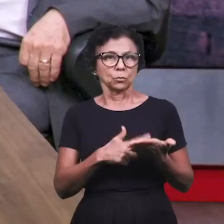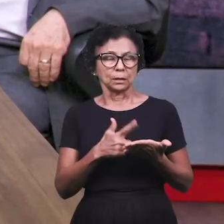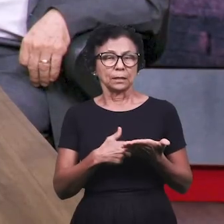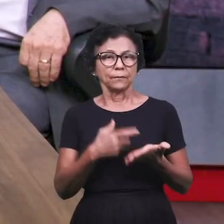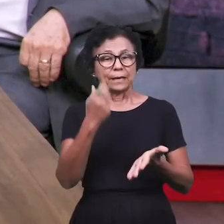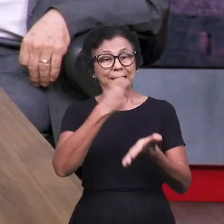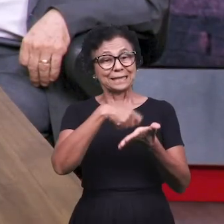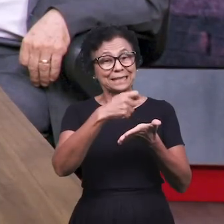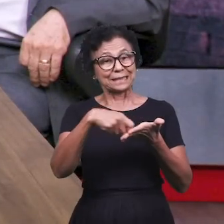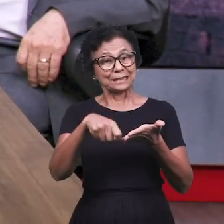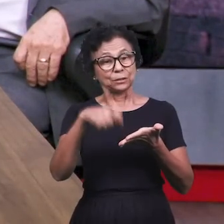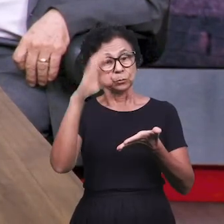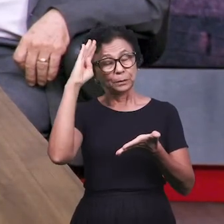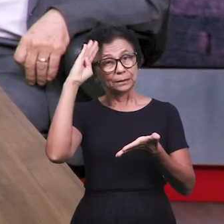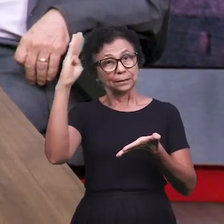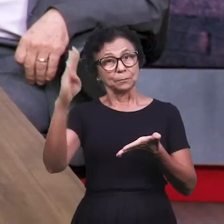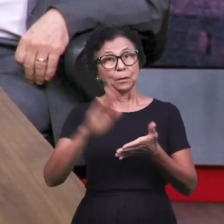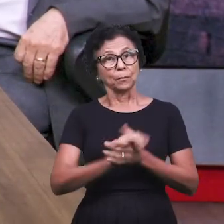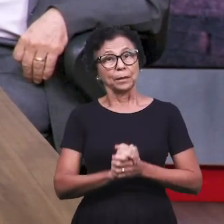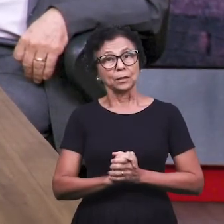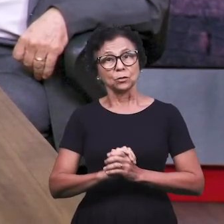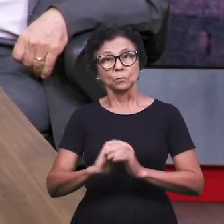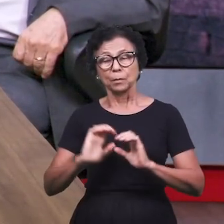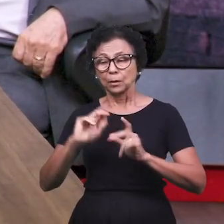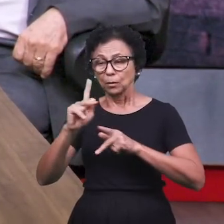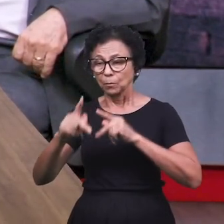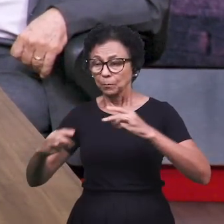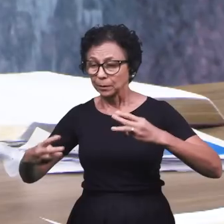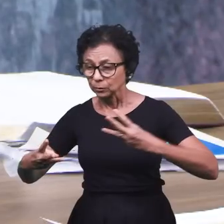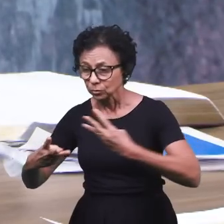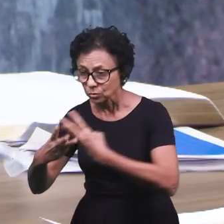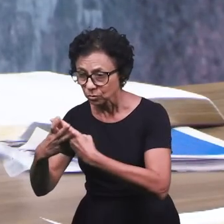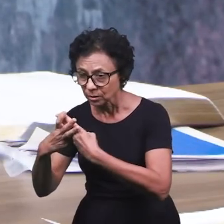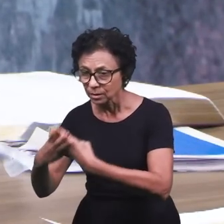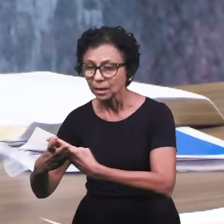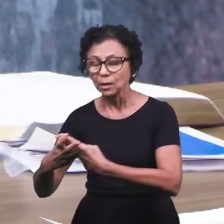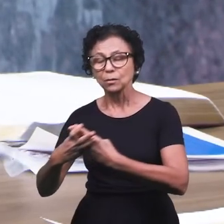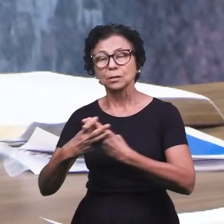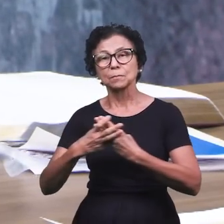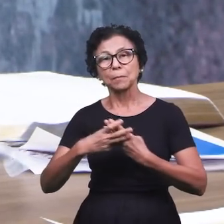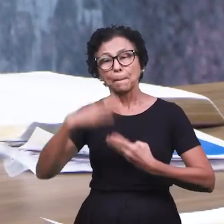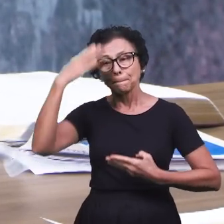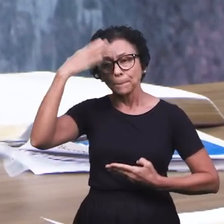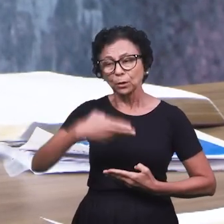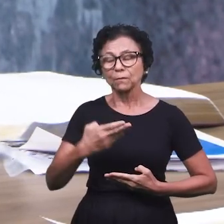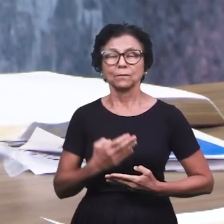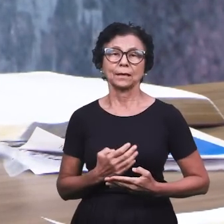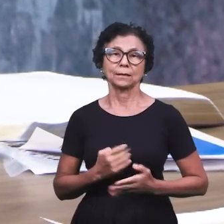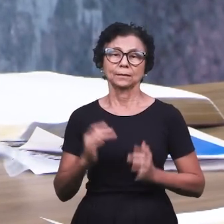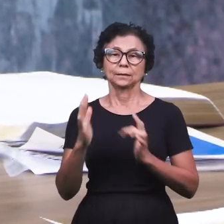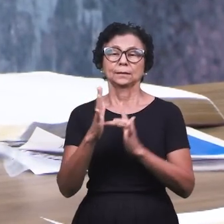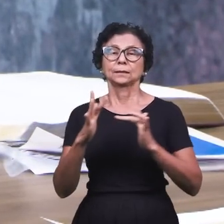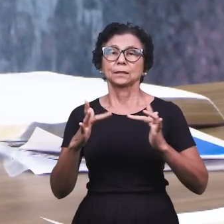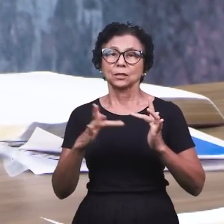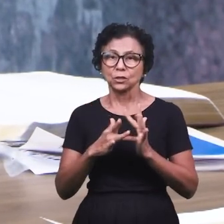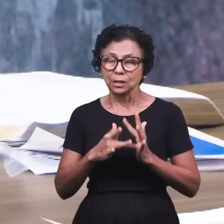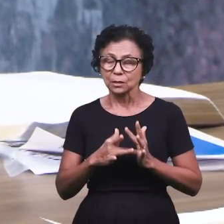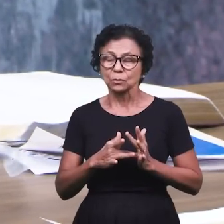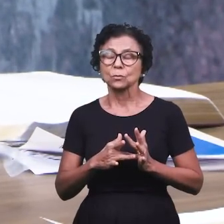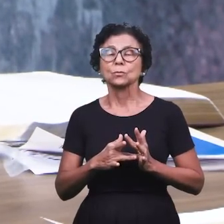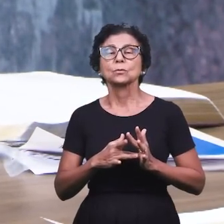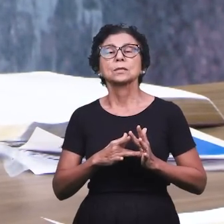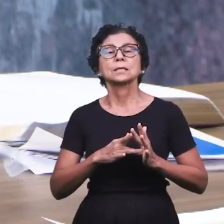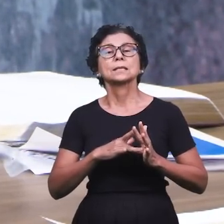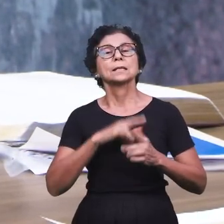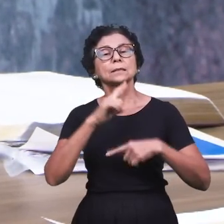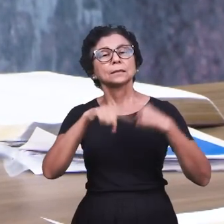escrito principalmente para os judeus, para provar ali, mostrar que Jesus era de fato a descendência de Davi,